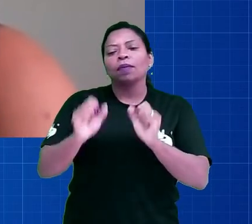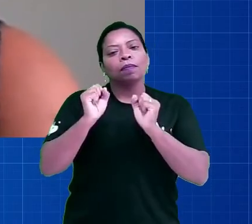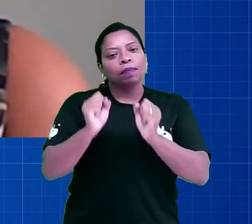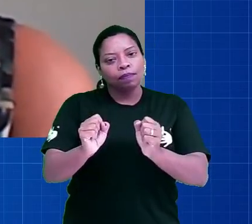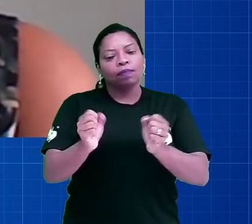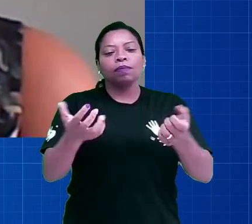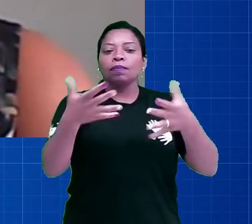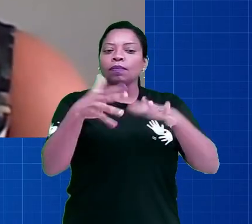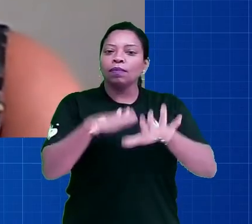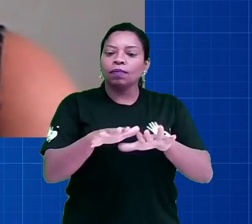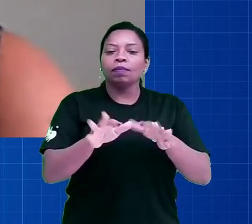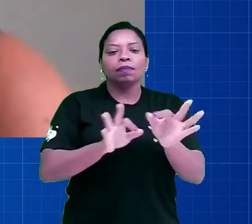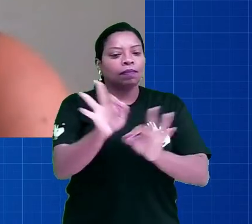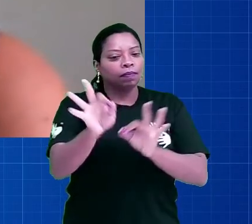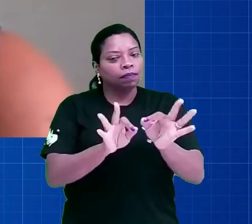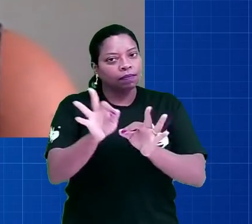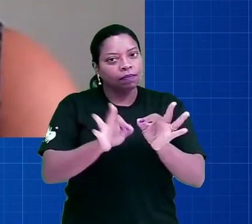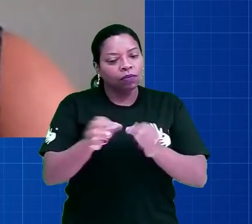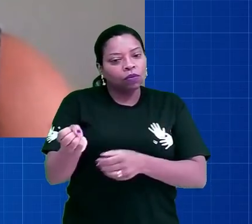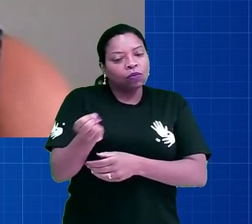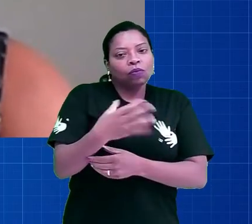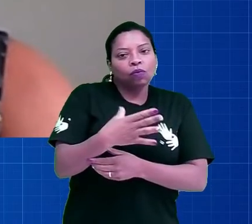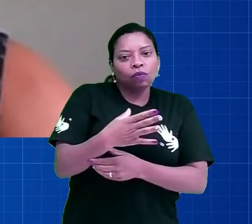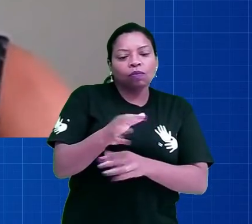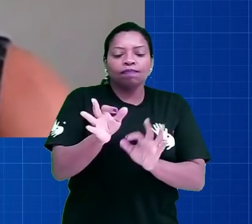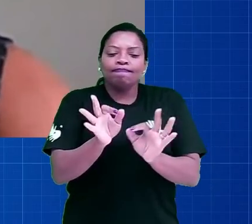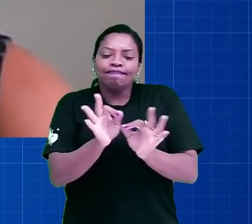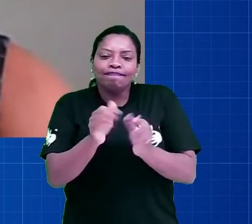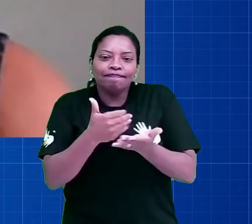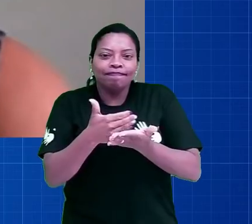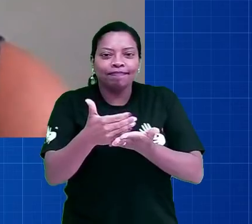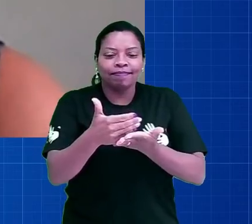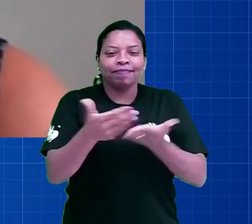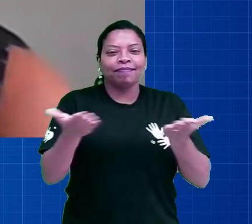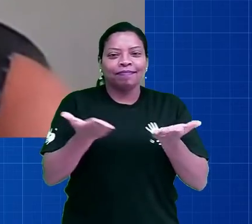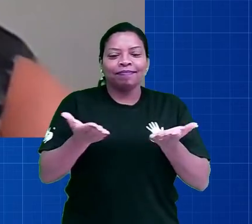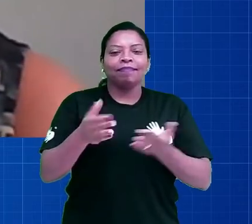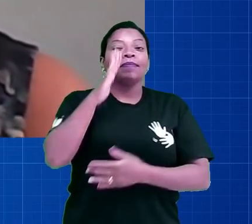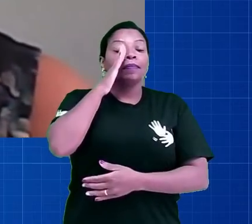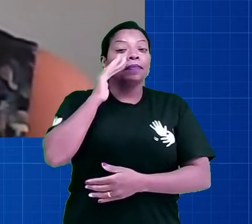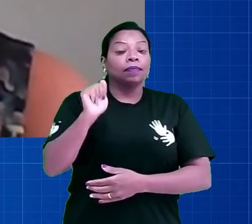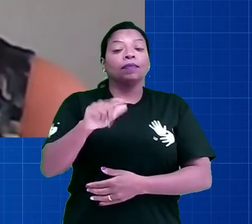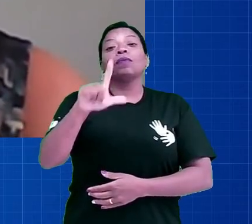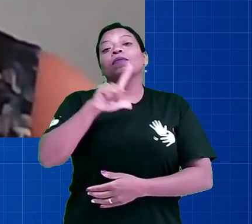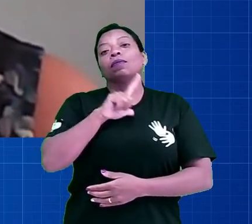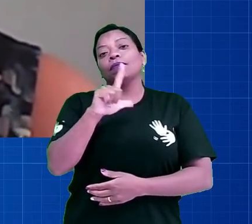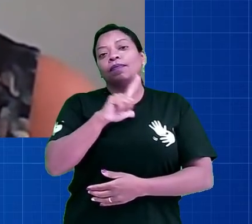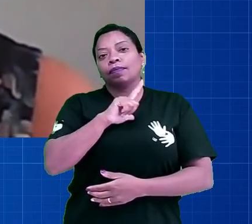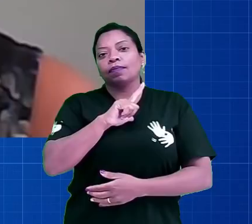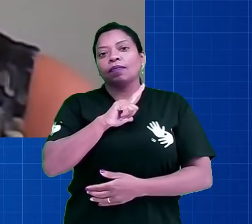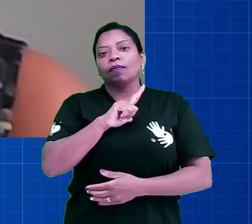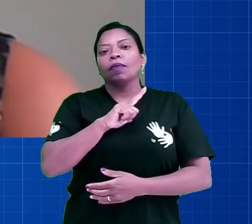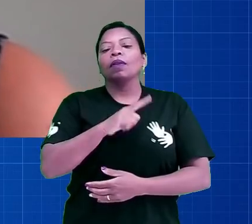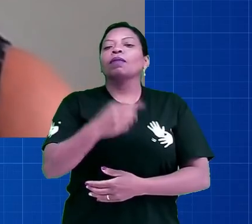regiões do município era mais viável essa implementação do projeto piloto, que ainda é o projeto piloto aqui no nosso